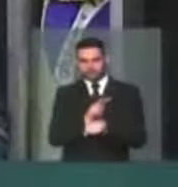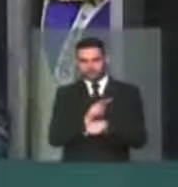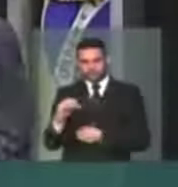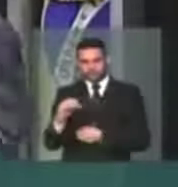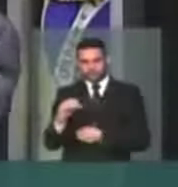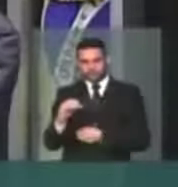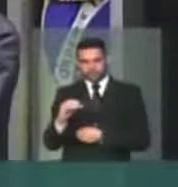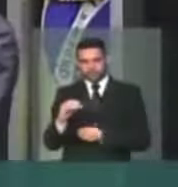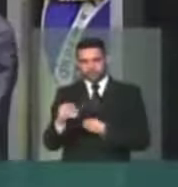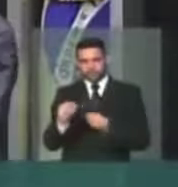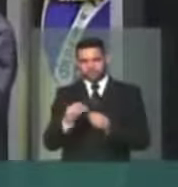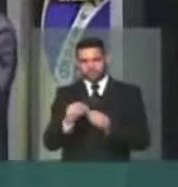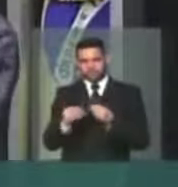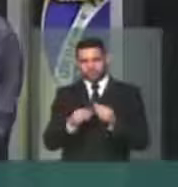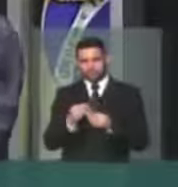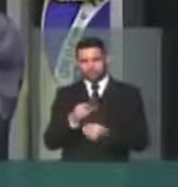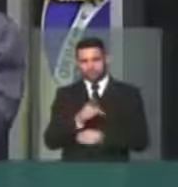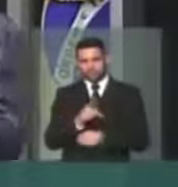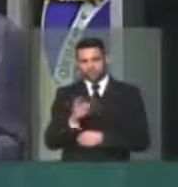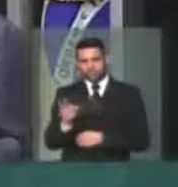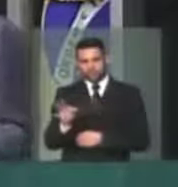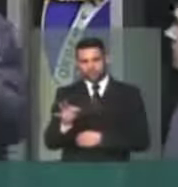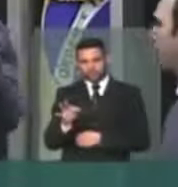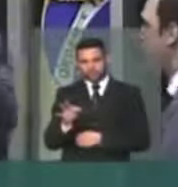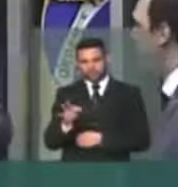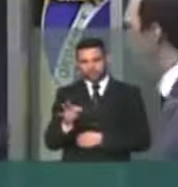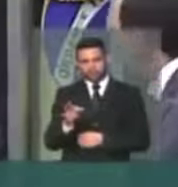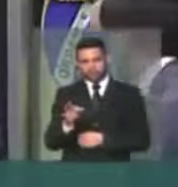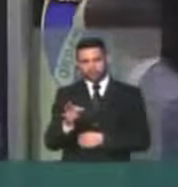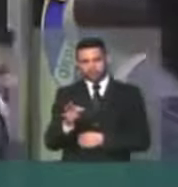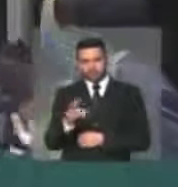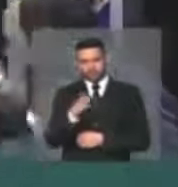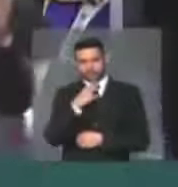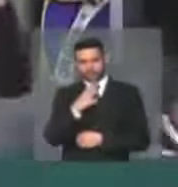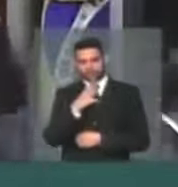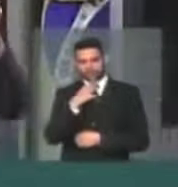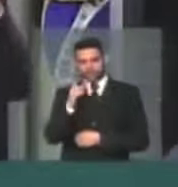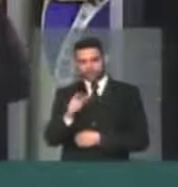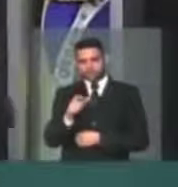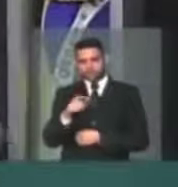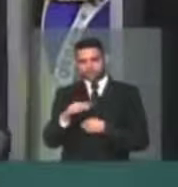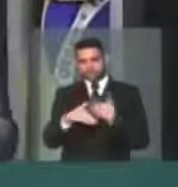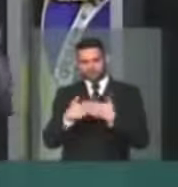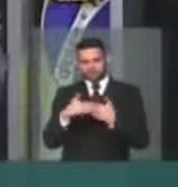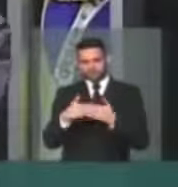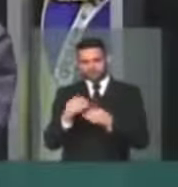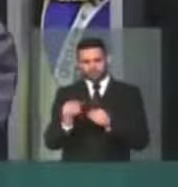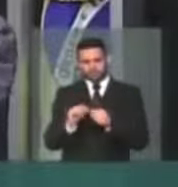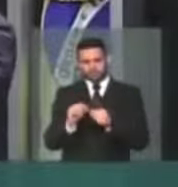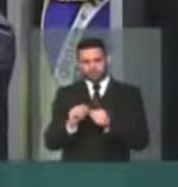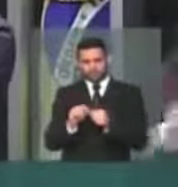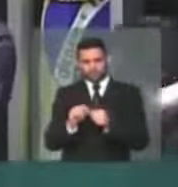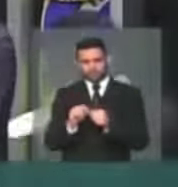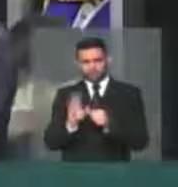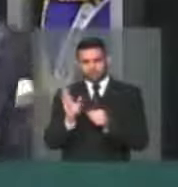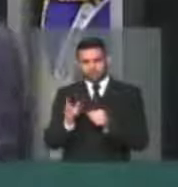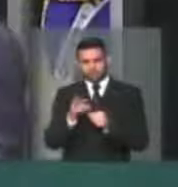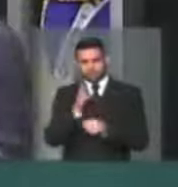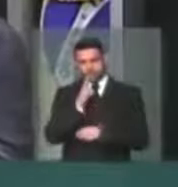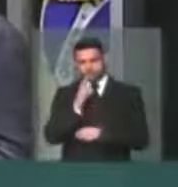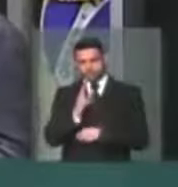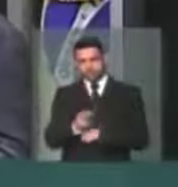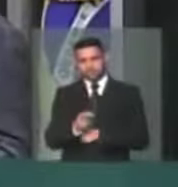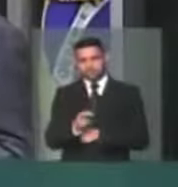da CUT? Como o Partido dos Trabalhadores conhecendo durante todo o instante, inclusive quando já